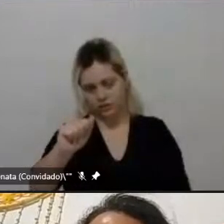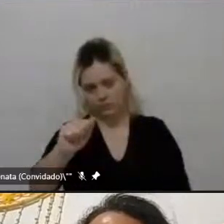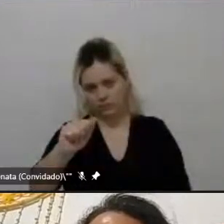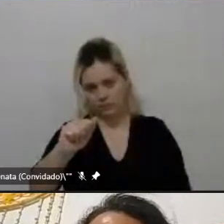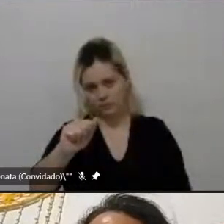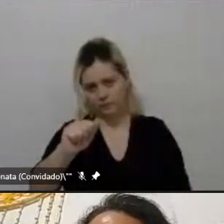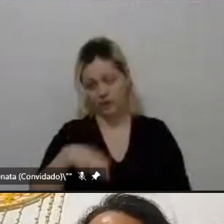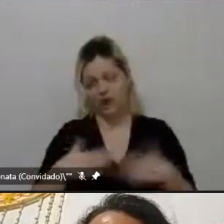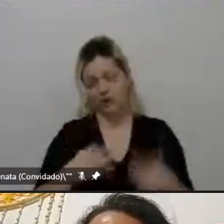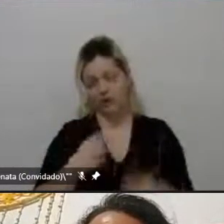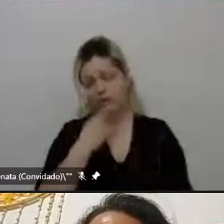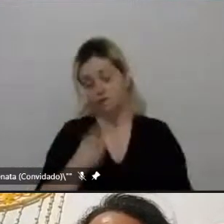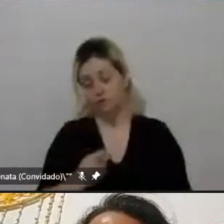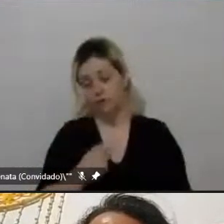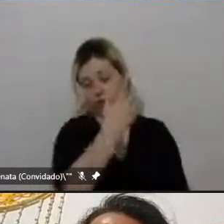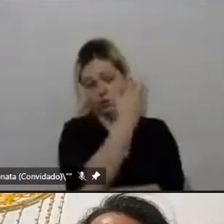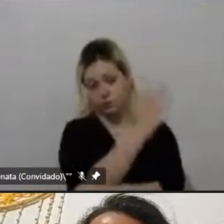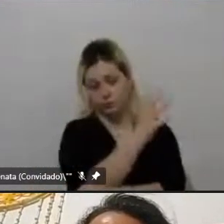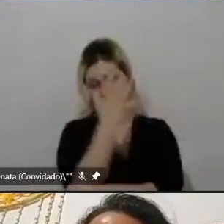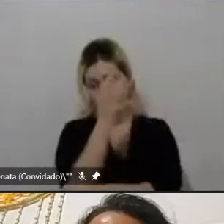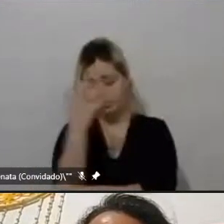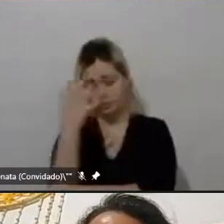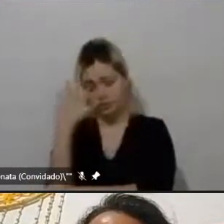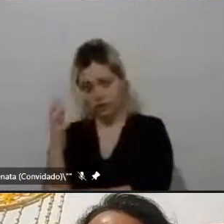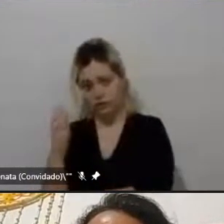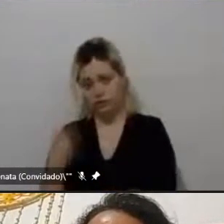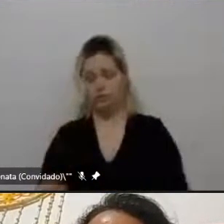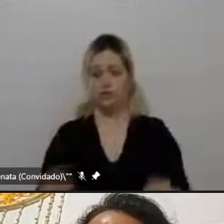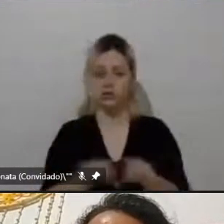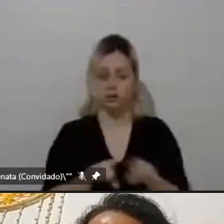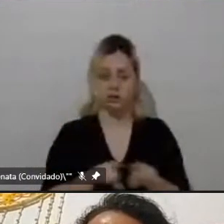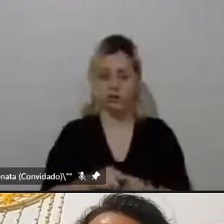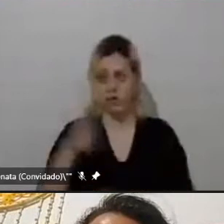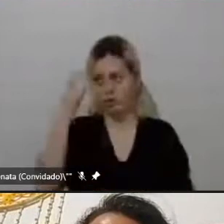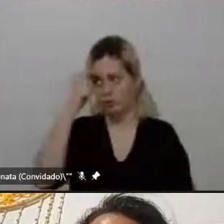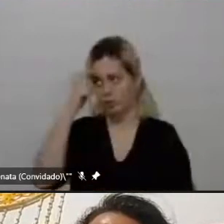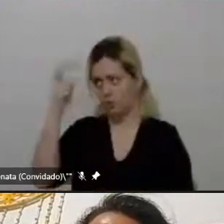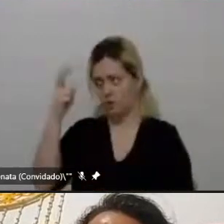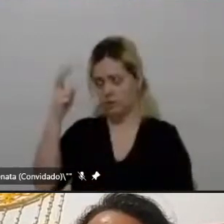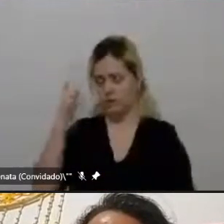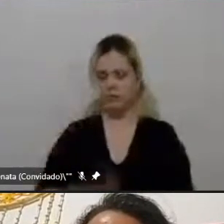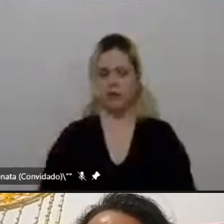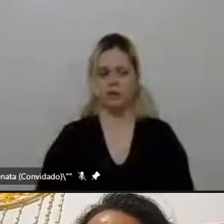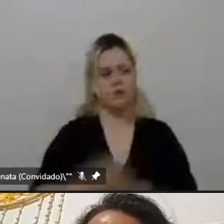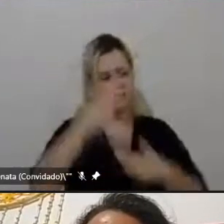quando fala do meio ambiente, também deu uma aula de conhecimento para a gente, muito